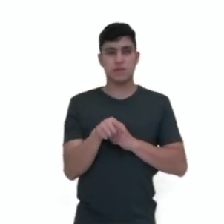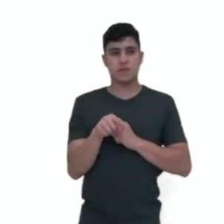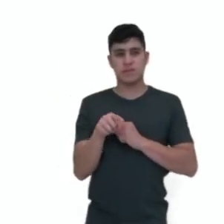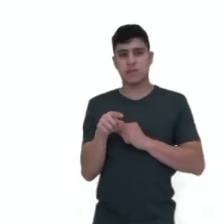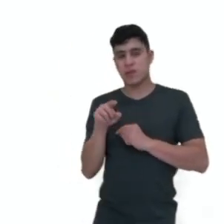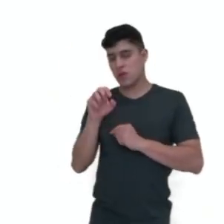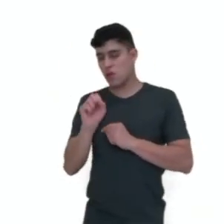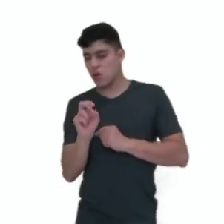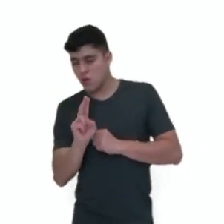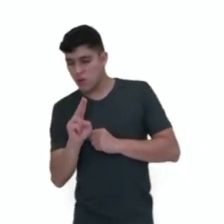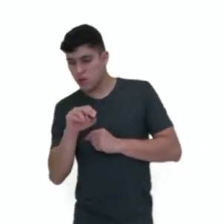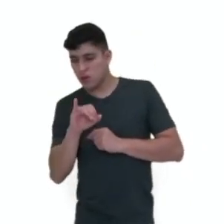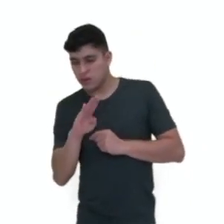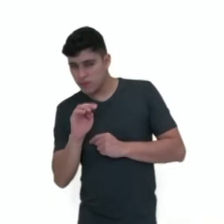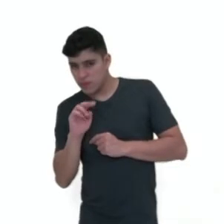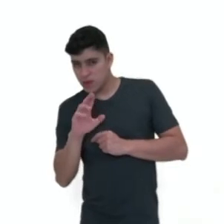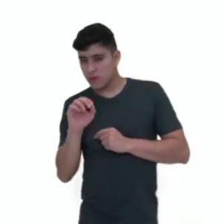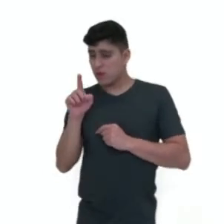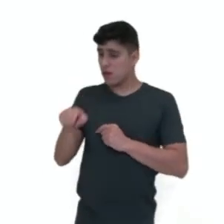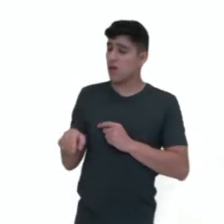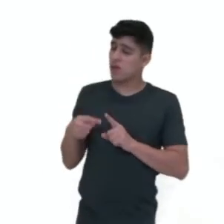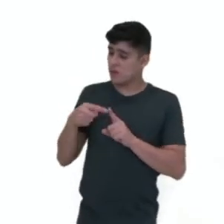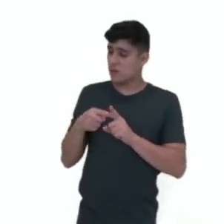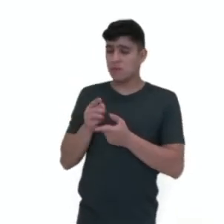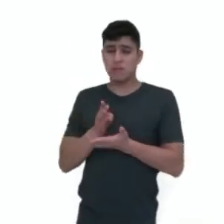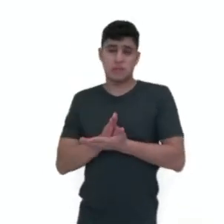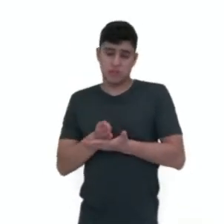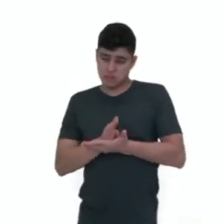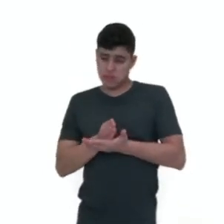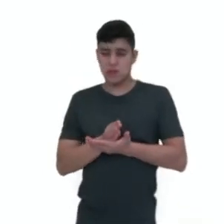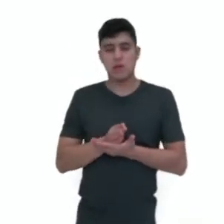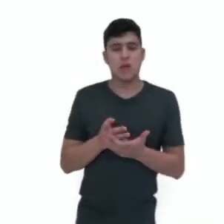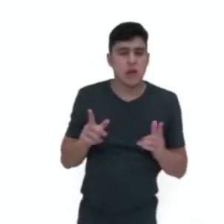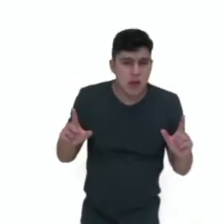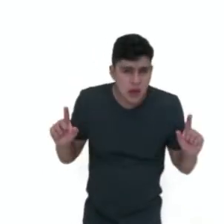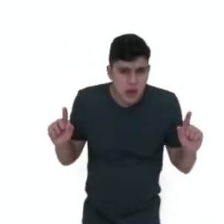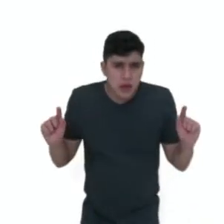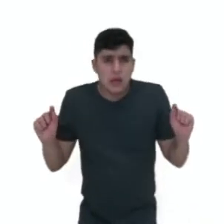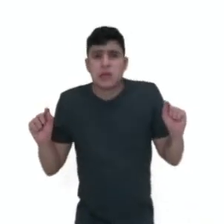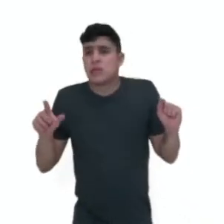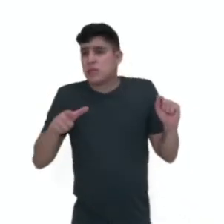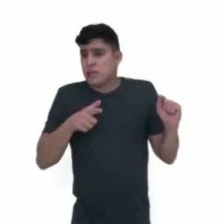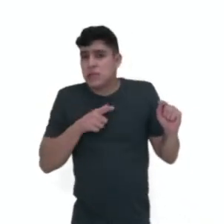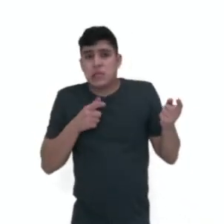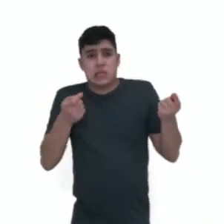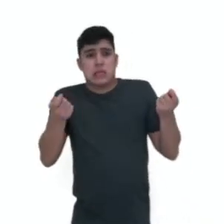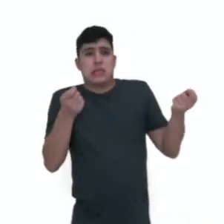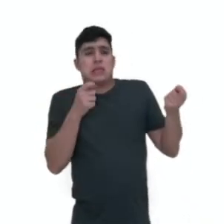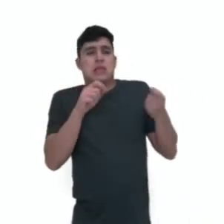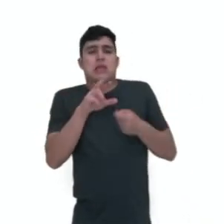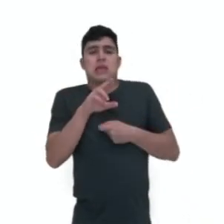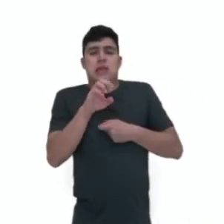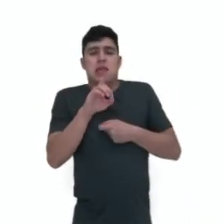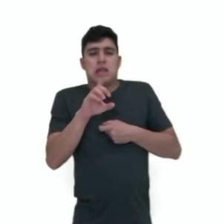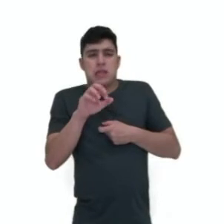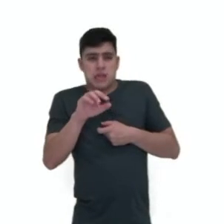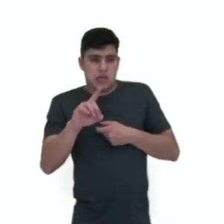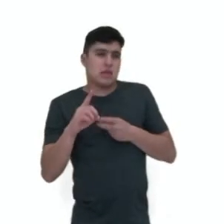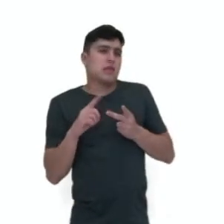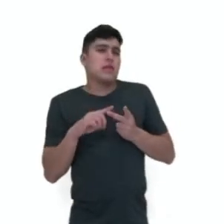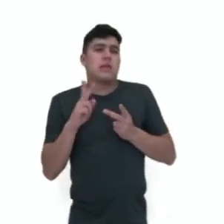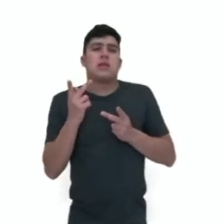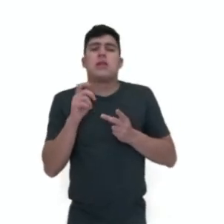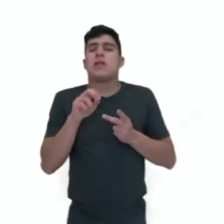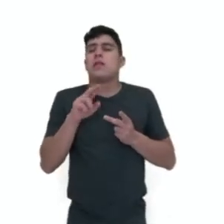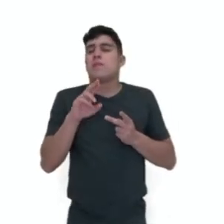é, por exemplo, um tipo de holding mista. Hoje ela detém o controle da Credit Card, da rede